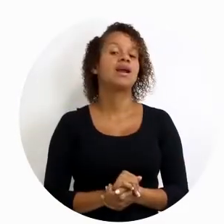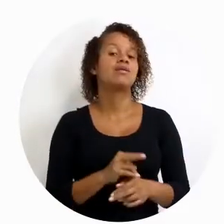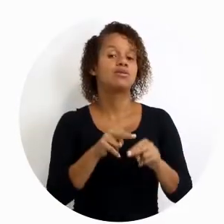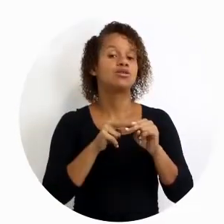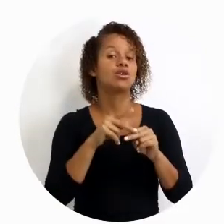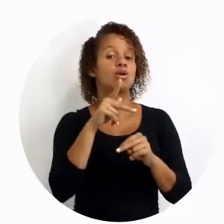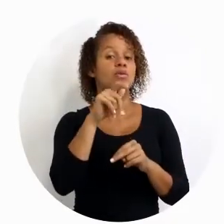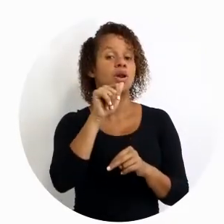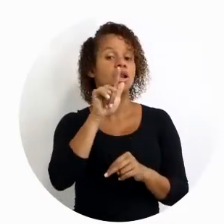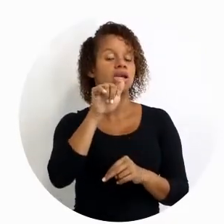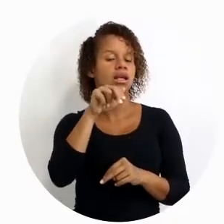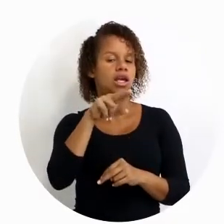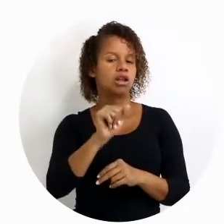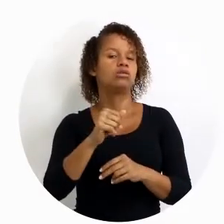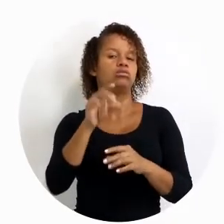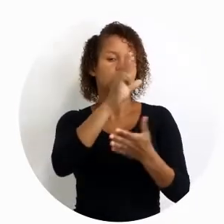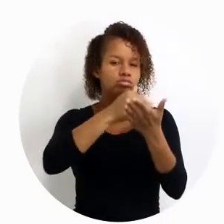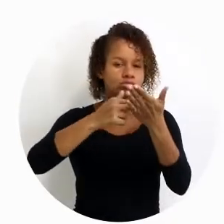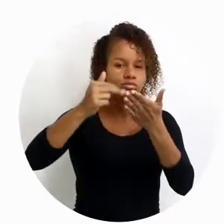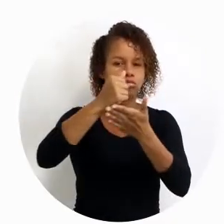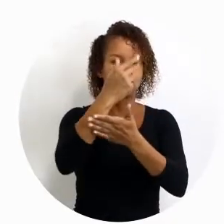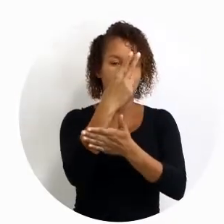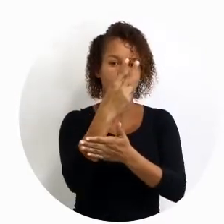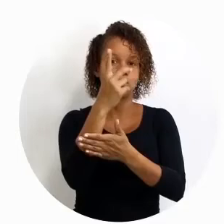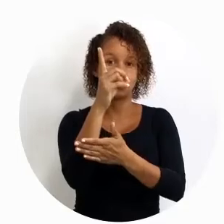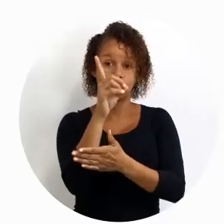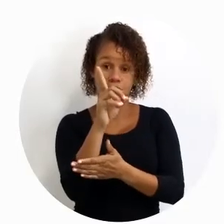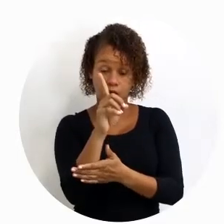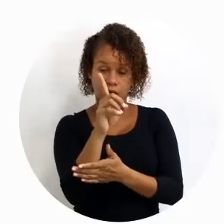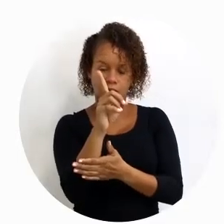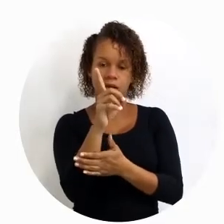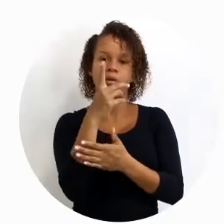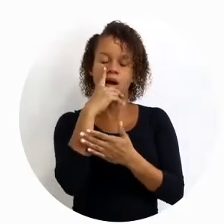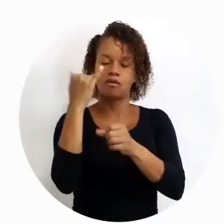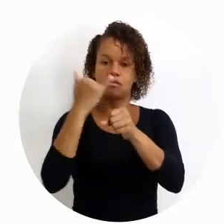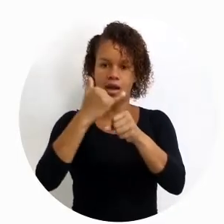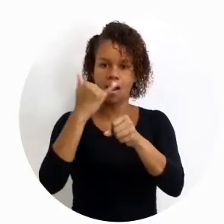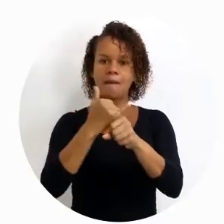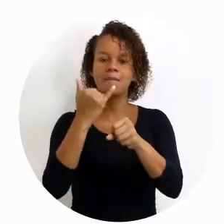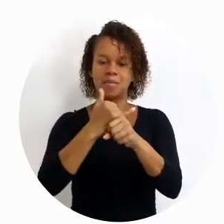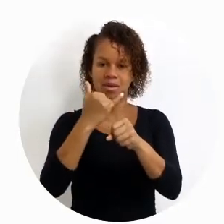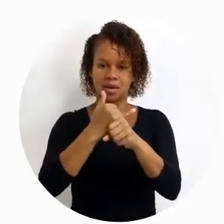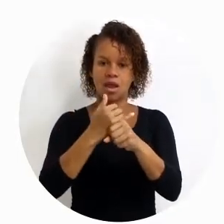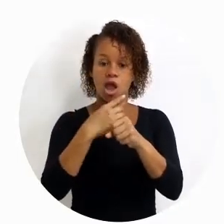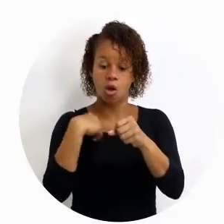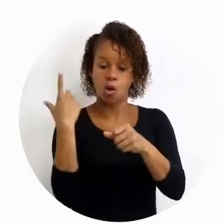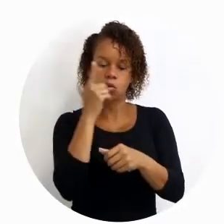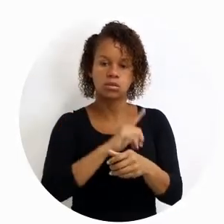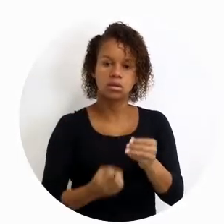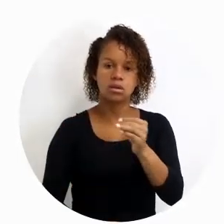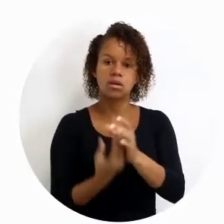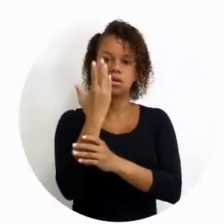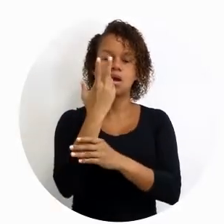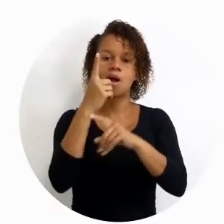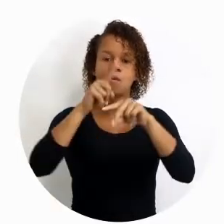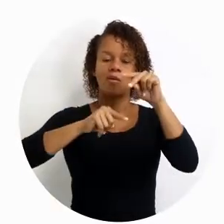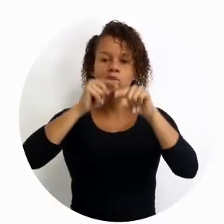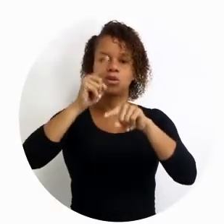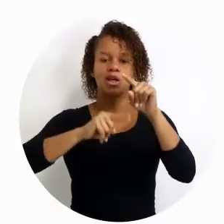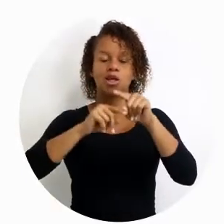Então, nesse caso, eu tinha um polígono desenhado em 2D e com a ferramenta de extrusão eu consegui criar um